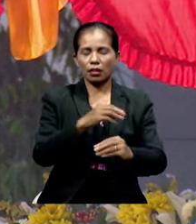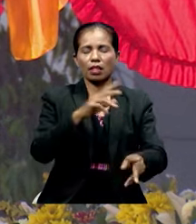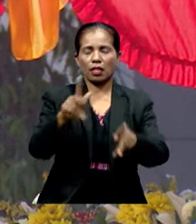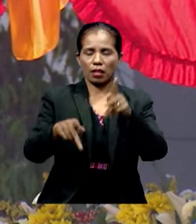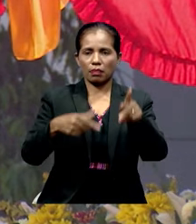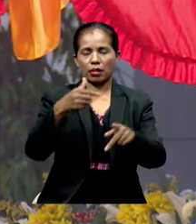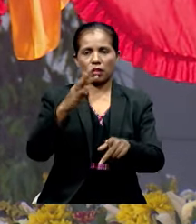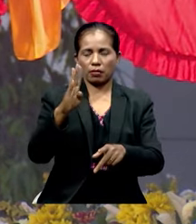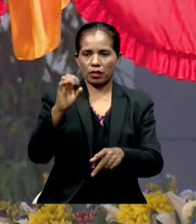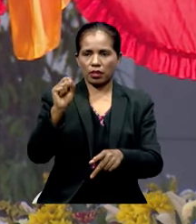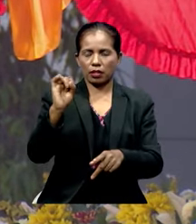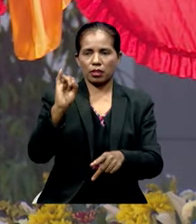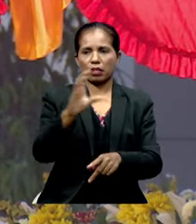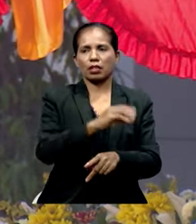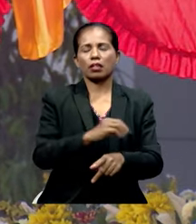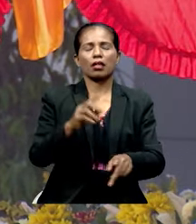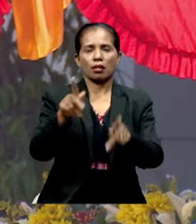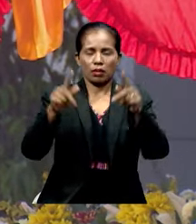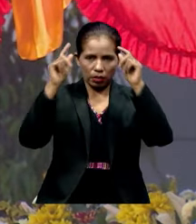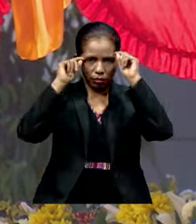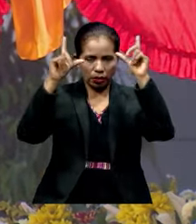guinense e o povo timorense,